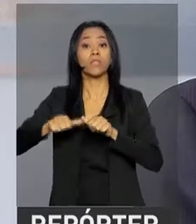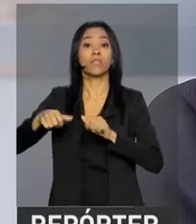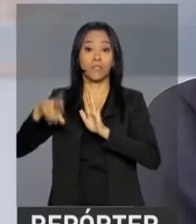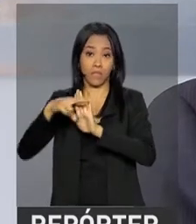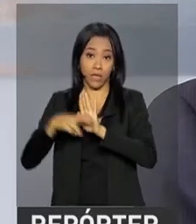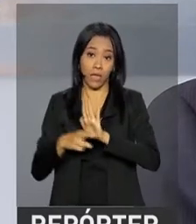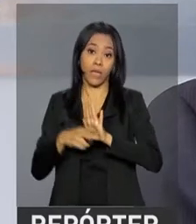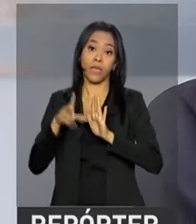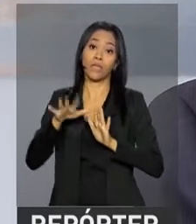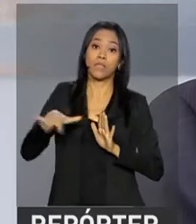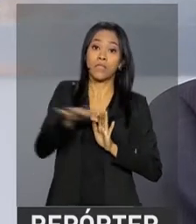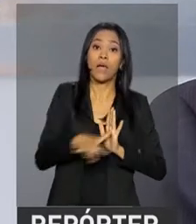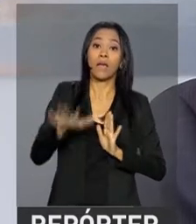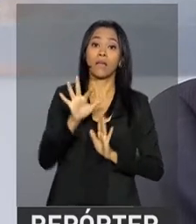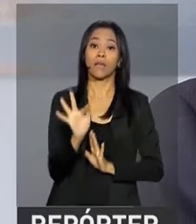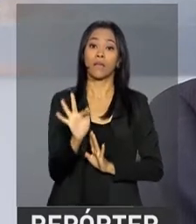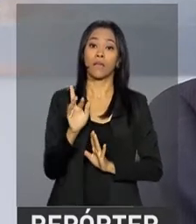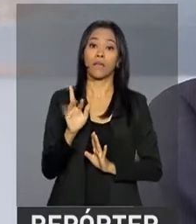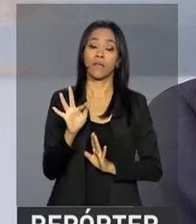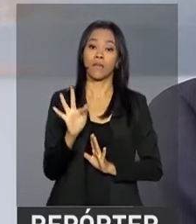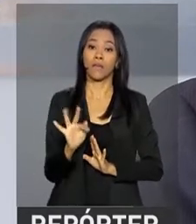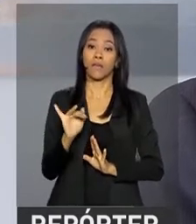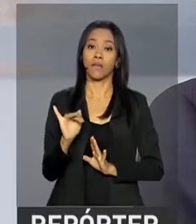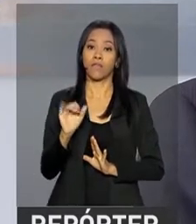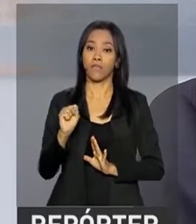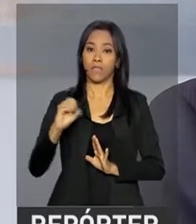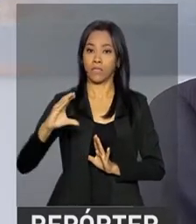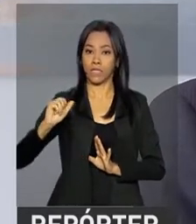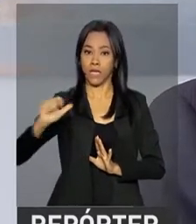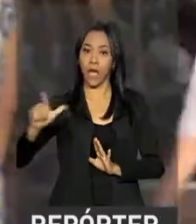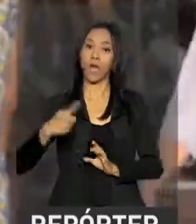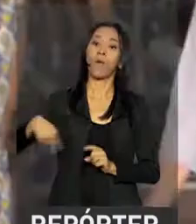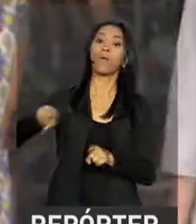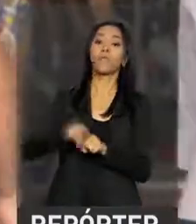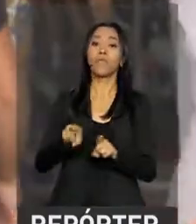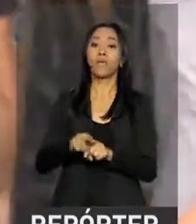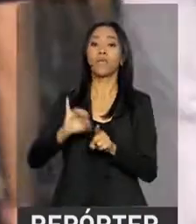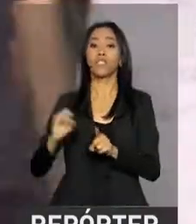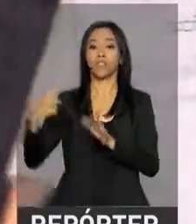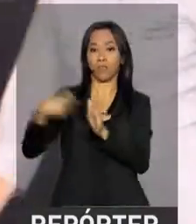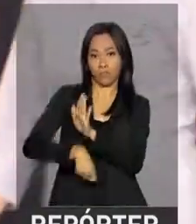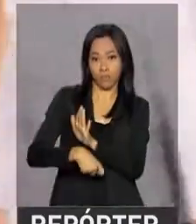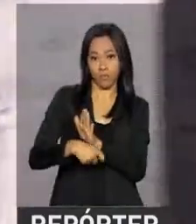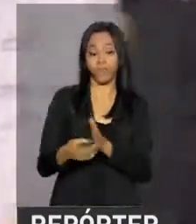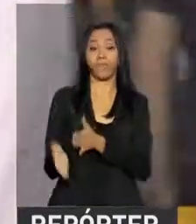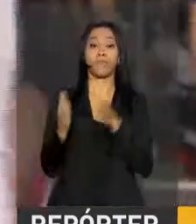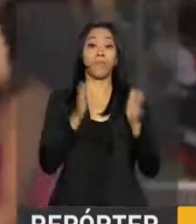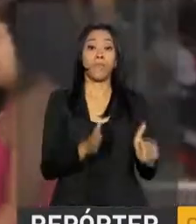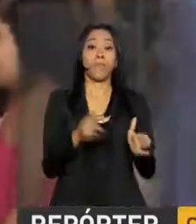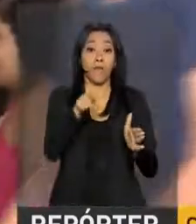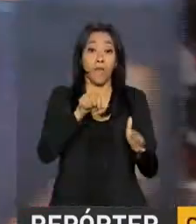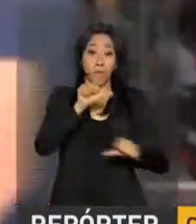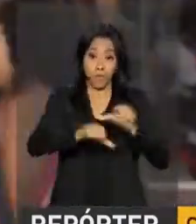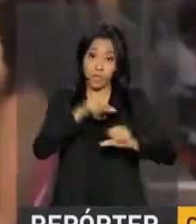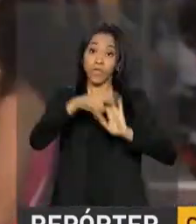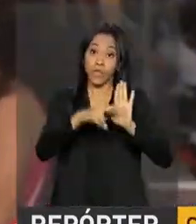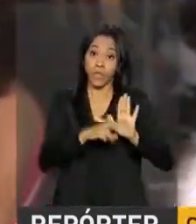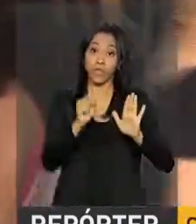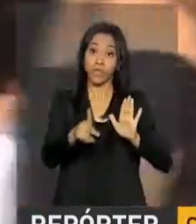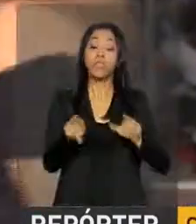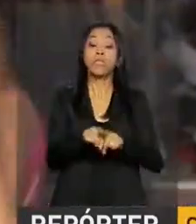tributário aqui é fundamental para se gerar mais emprego nos países além da reforma da previdência os empresários também